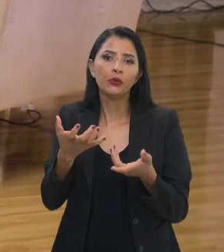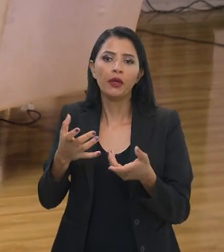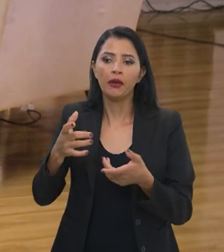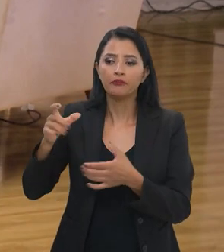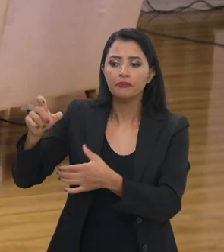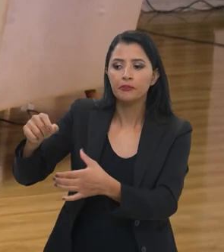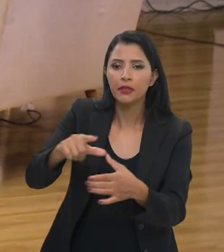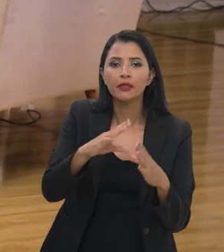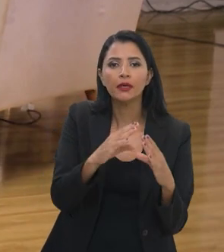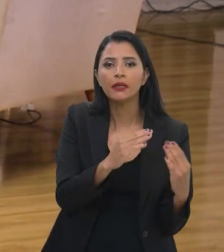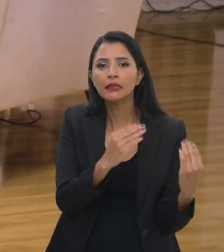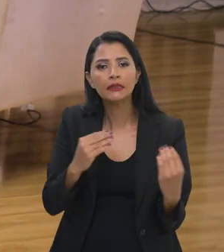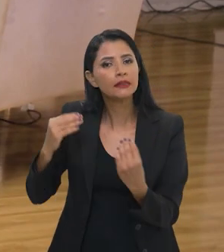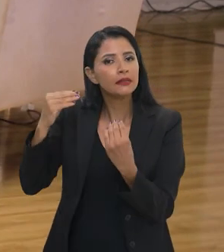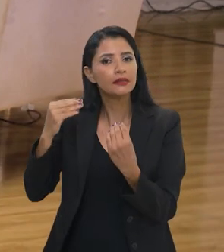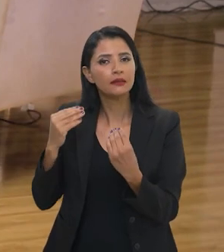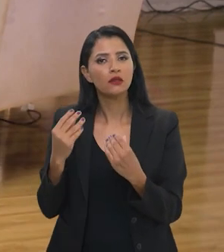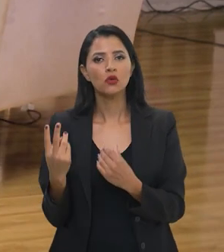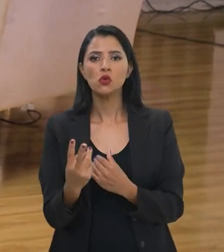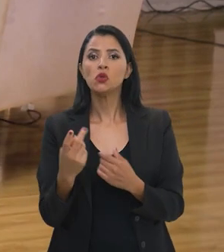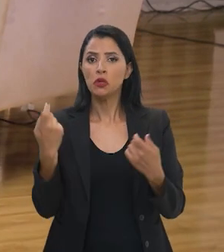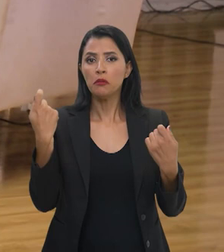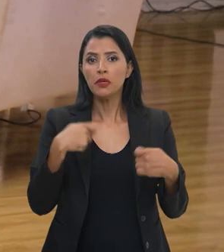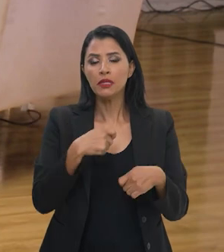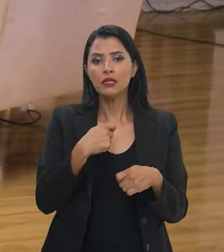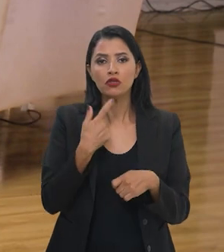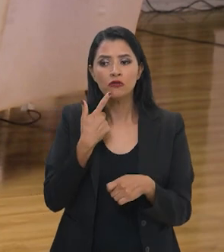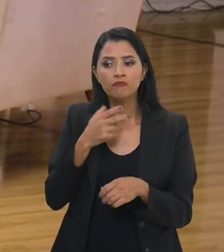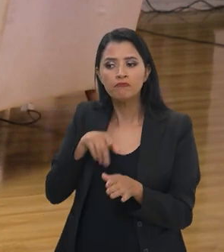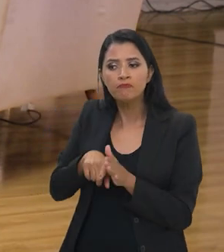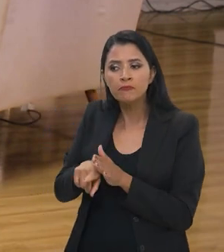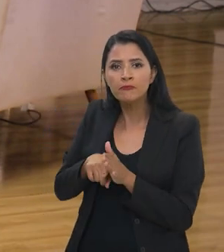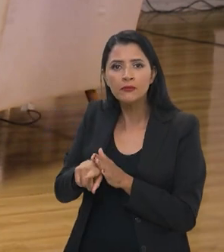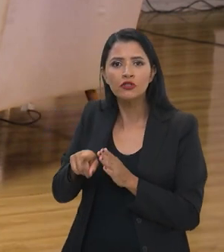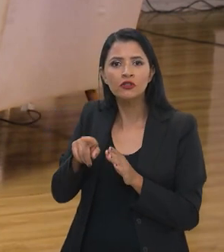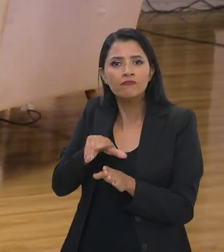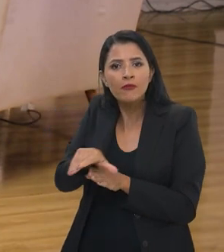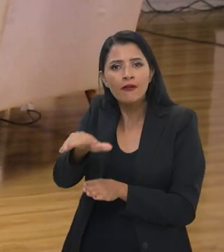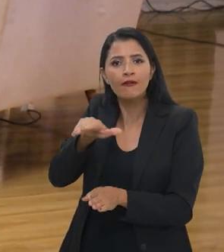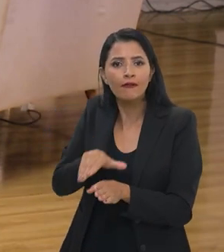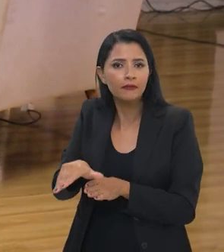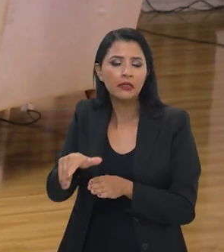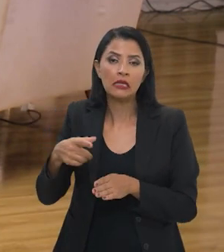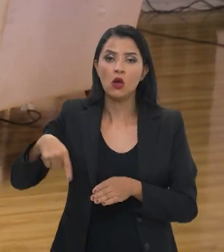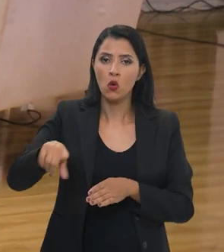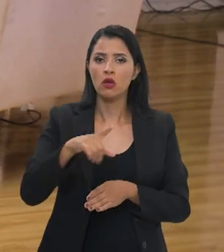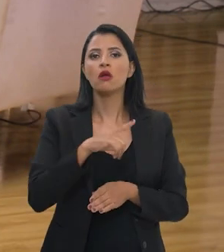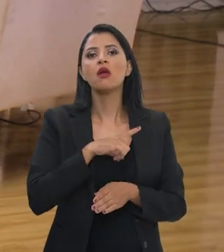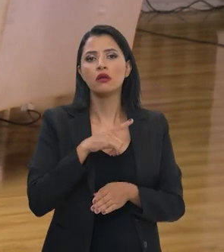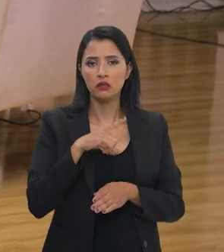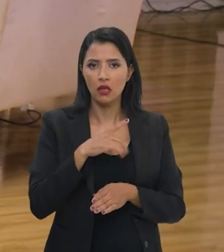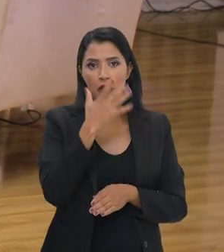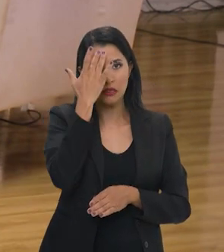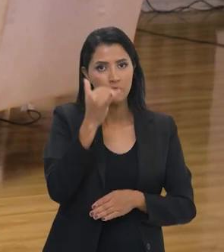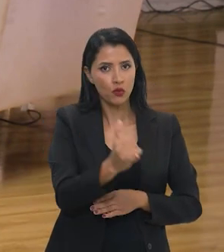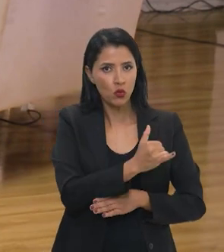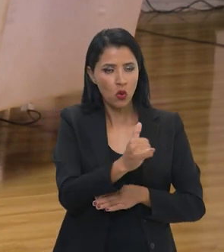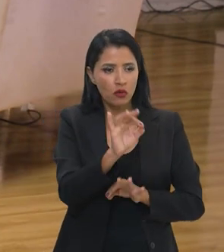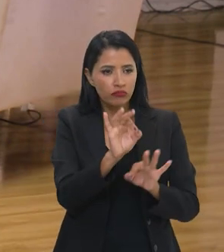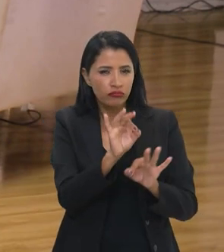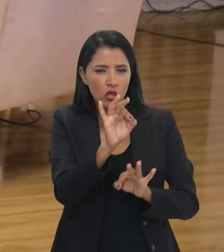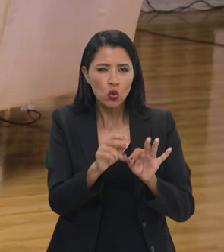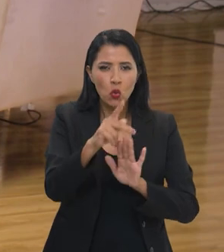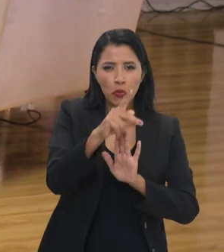quer plantar aqui melancia os dois precisam de uma consultoria então recebem esses